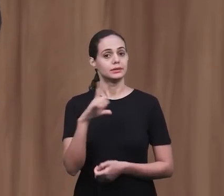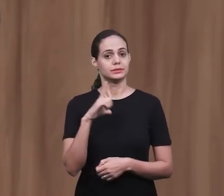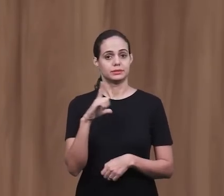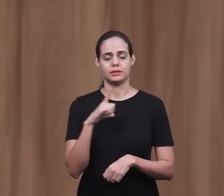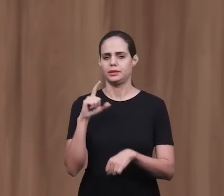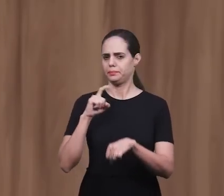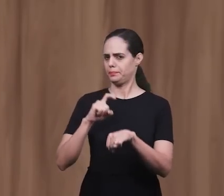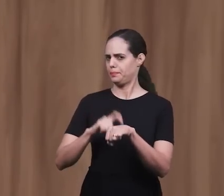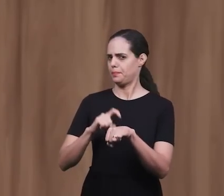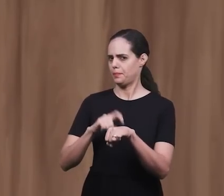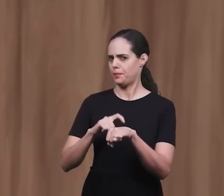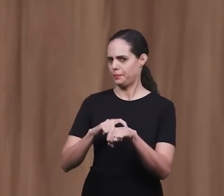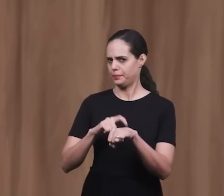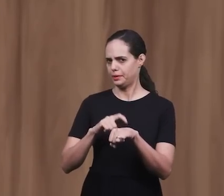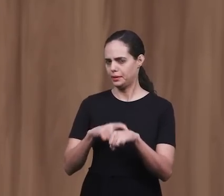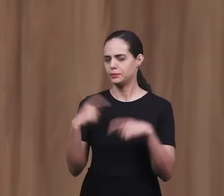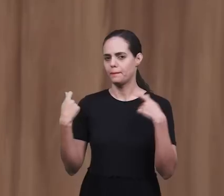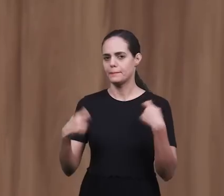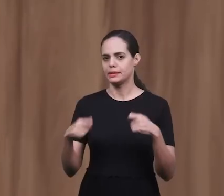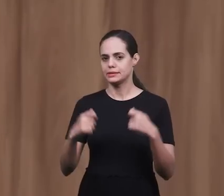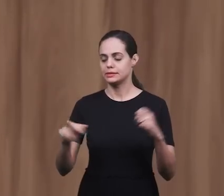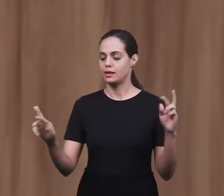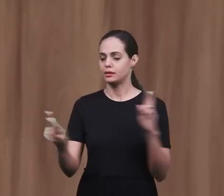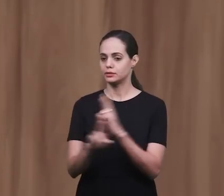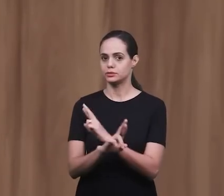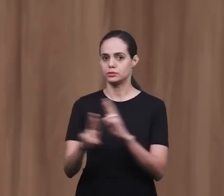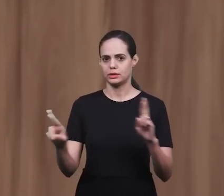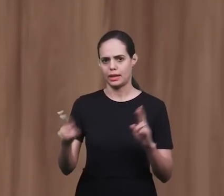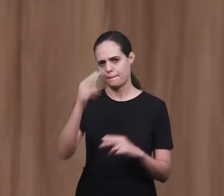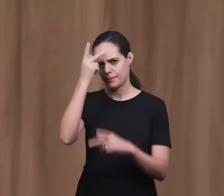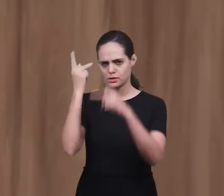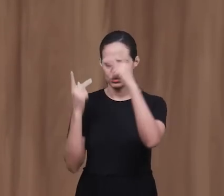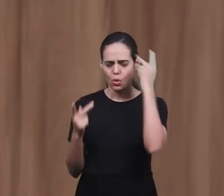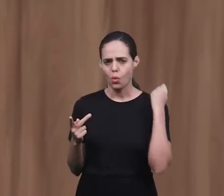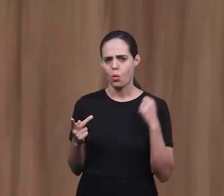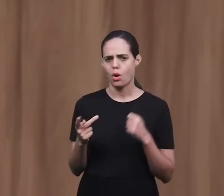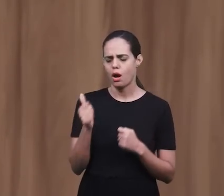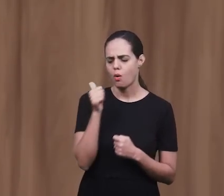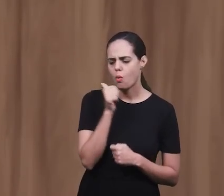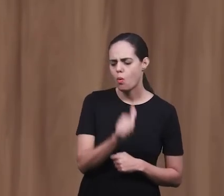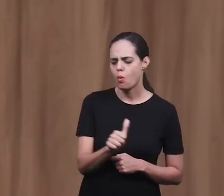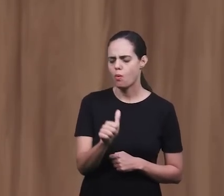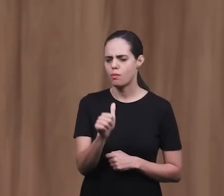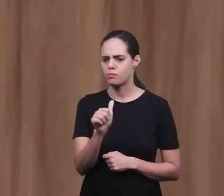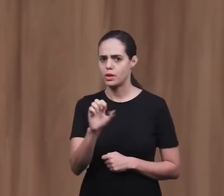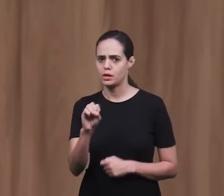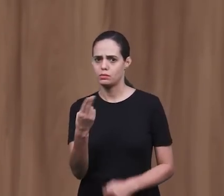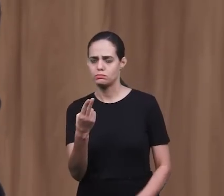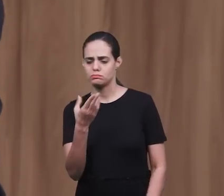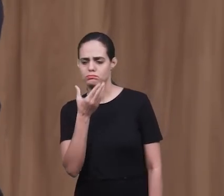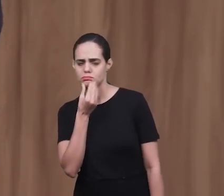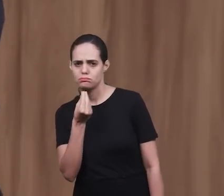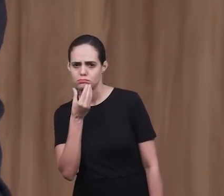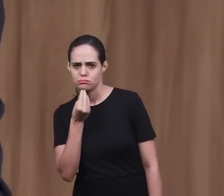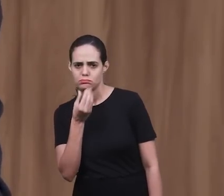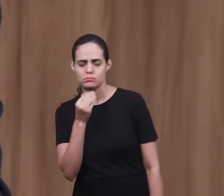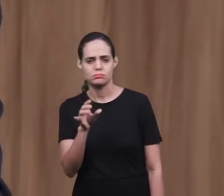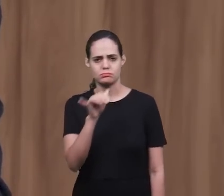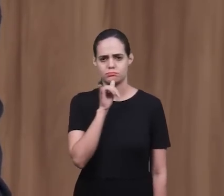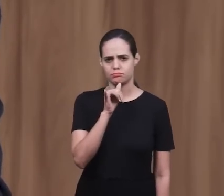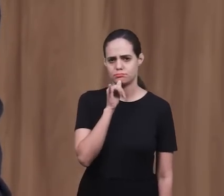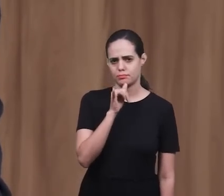ou seja, com pessoas da igreja, seja homens ou mulheres, em aspectos particulares. Por exemplo, uma visita num